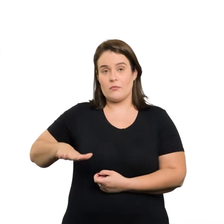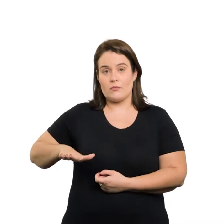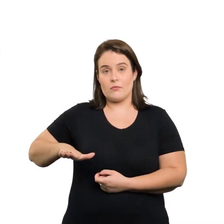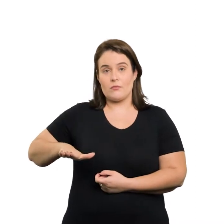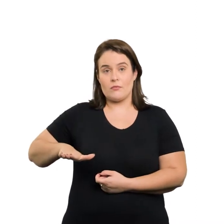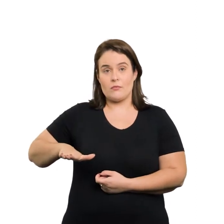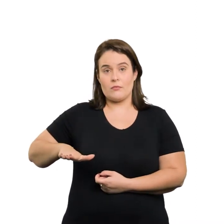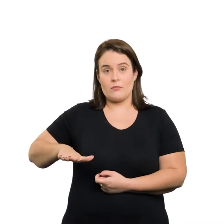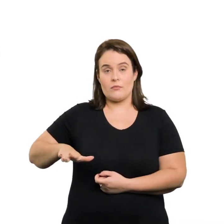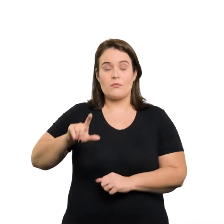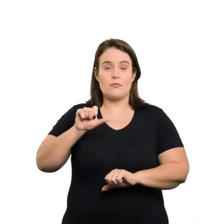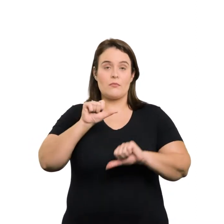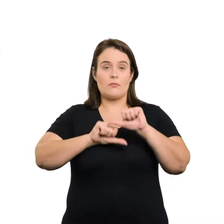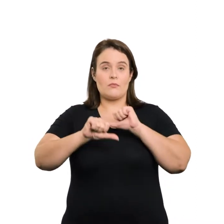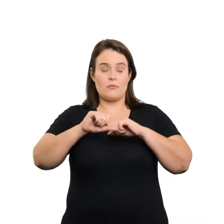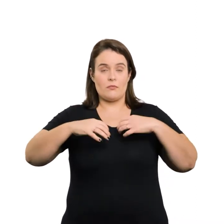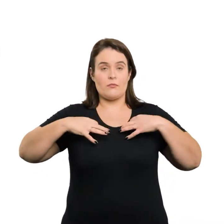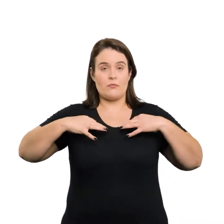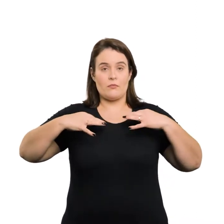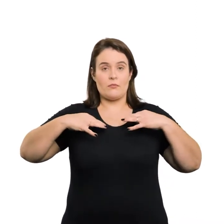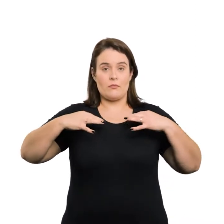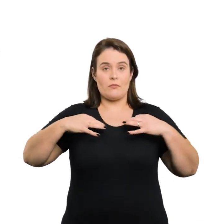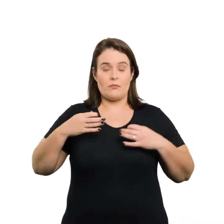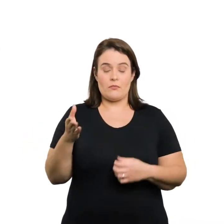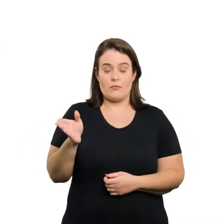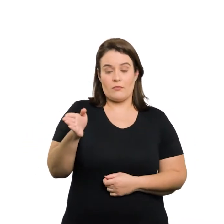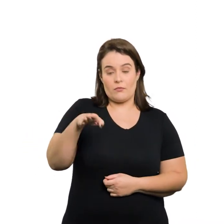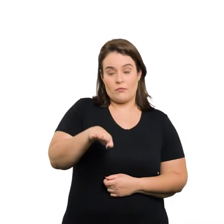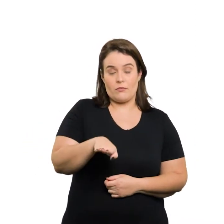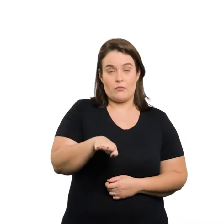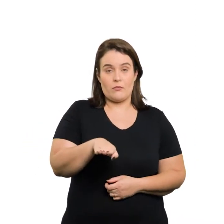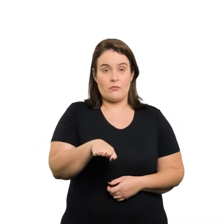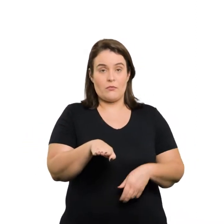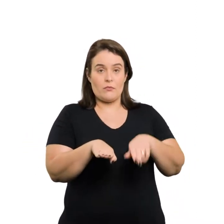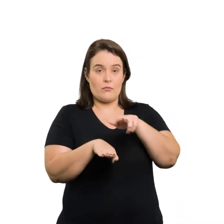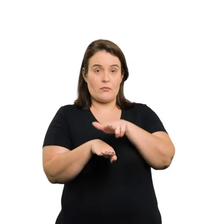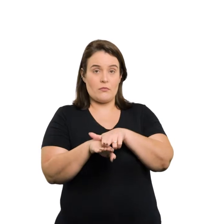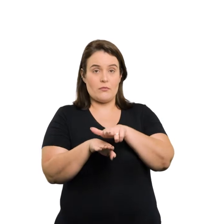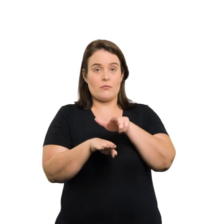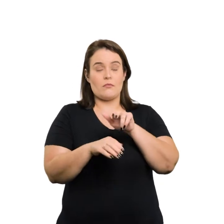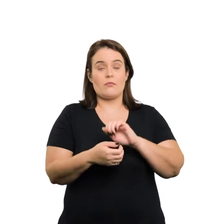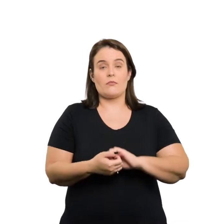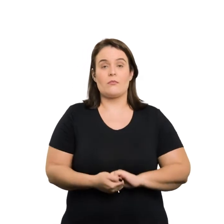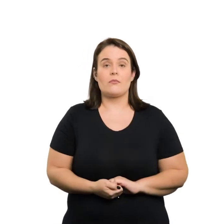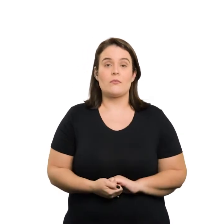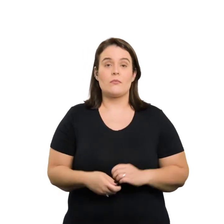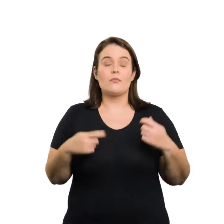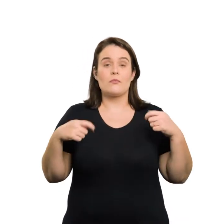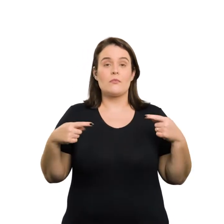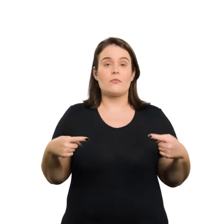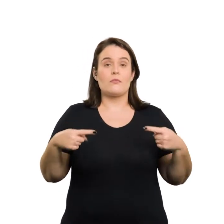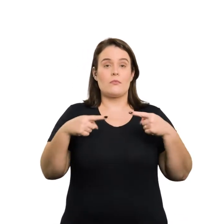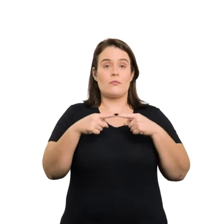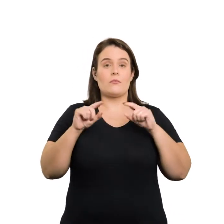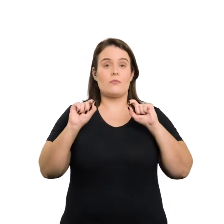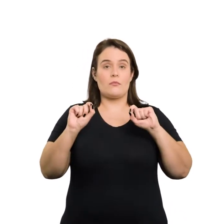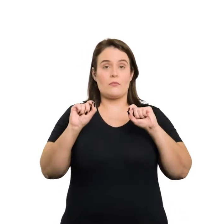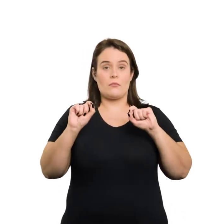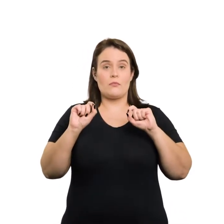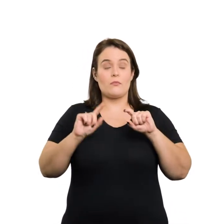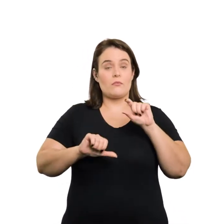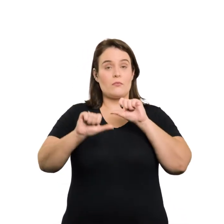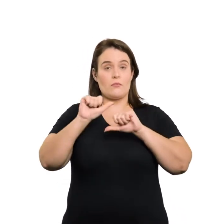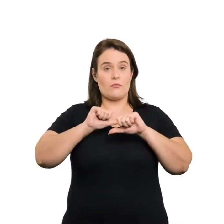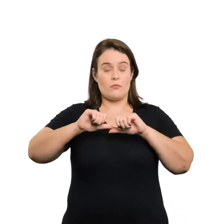infantil, boxe com superfície para troca de roupas na posição deitada. Para verificar as exigências relativas